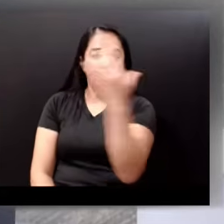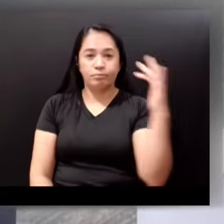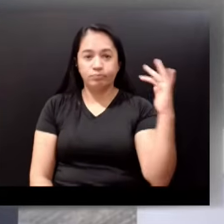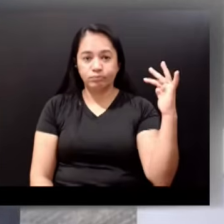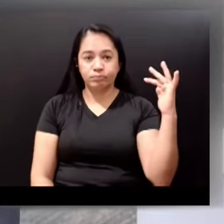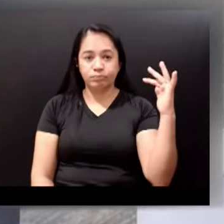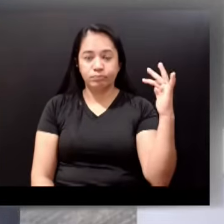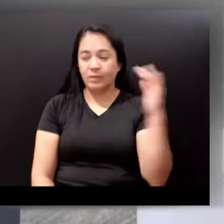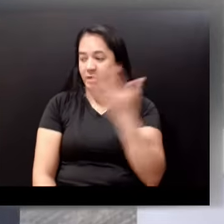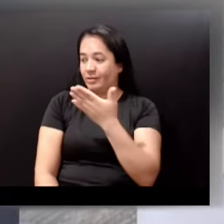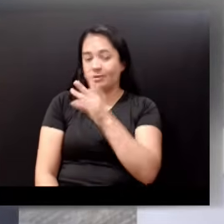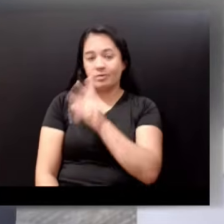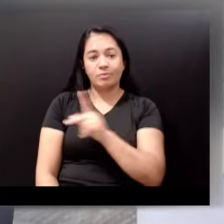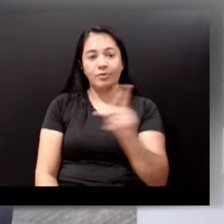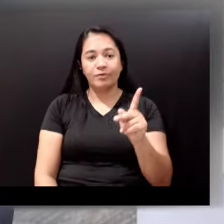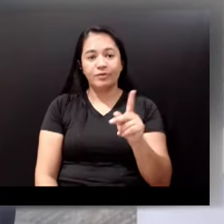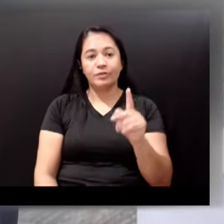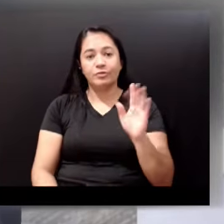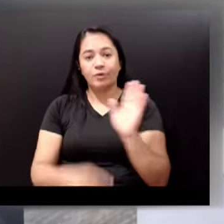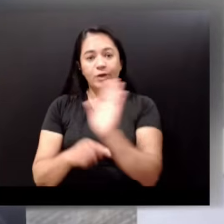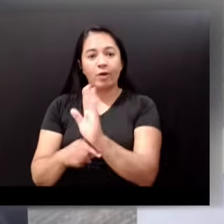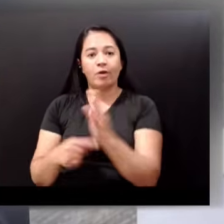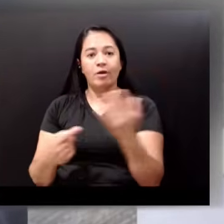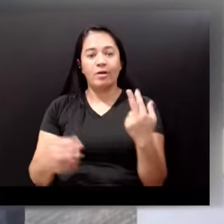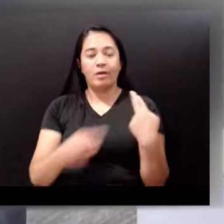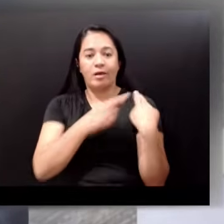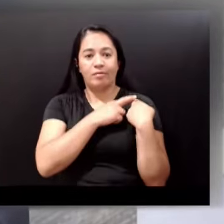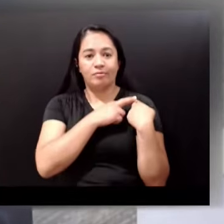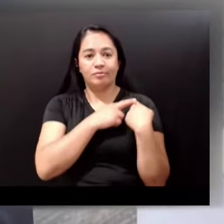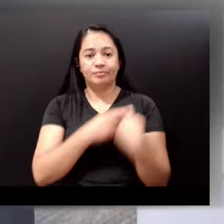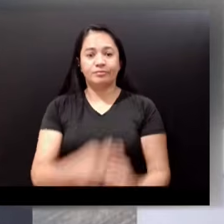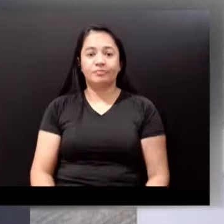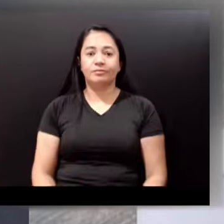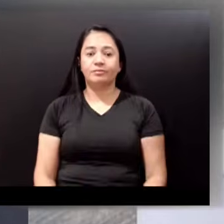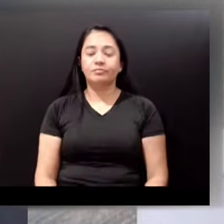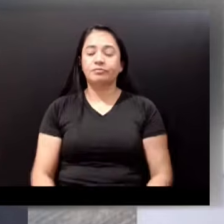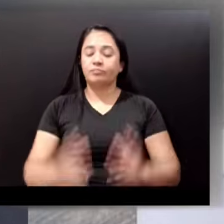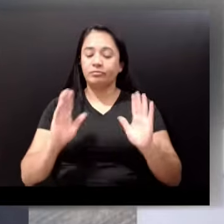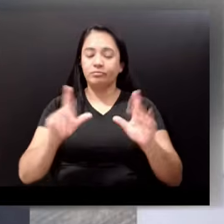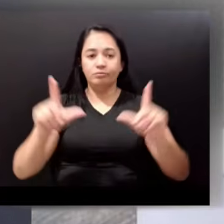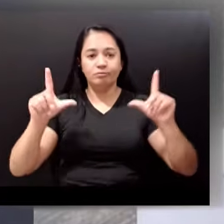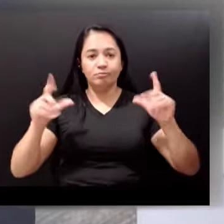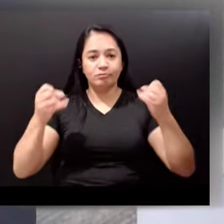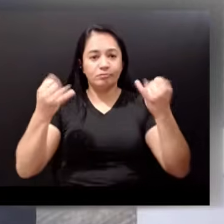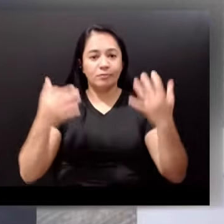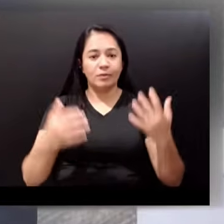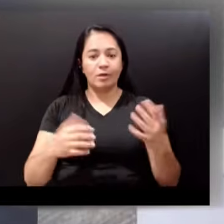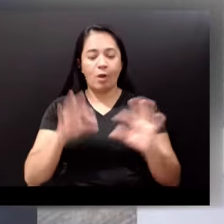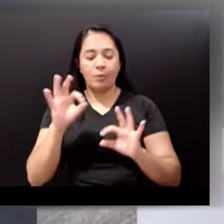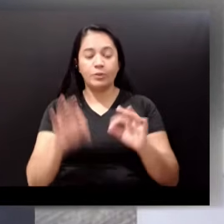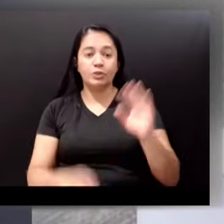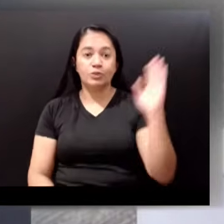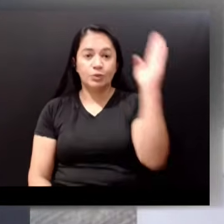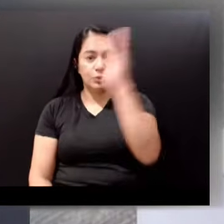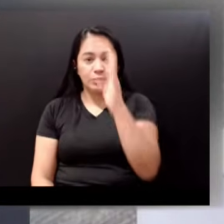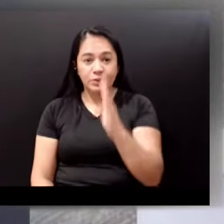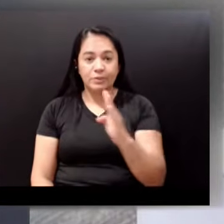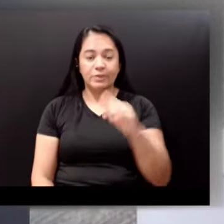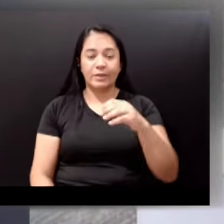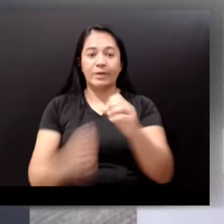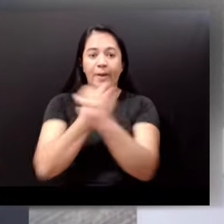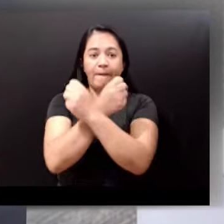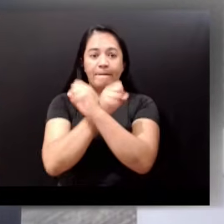cientistas, o coordenador, o professor Maurício, está coordenando esse plano nacional e a PUC de Campinas está colaborando com esse